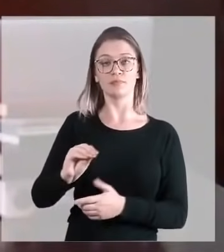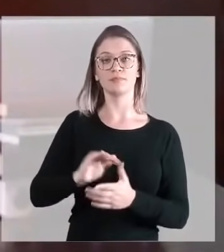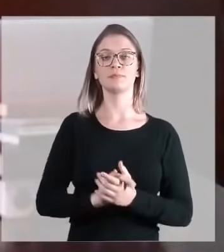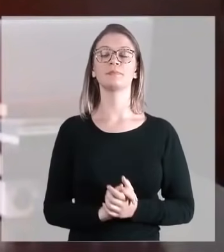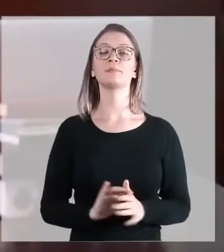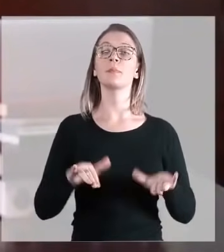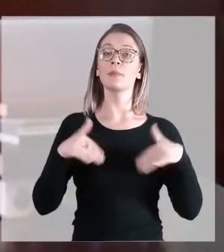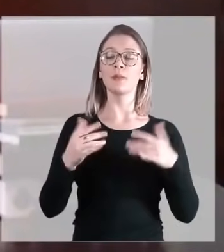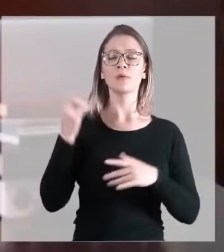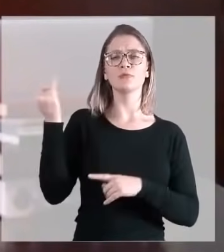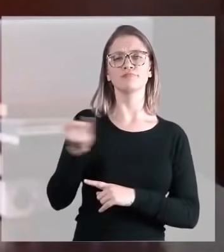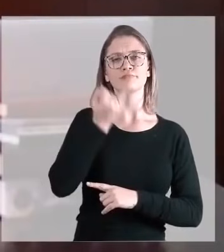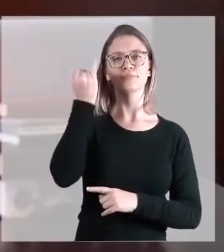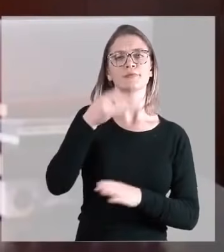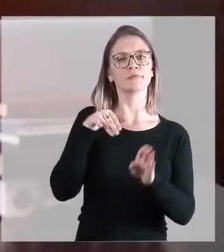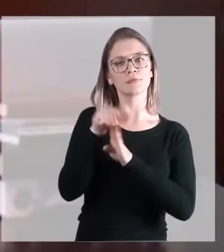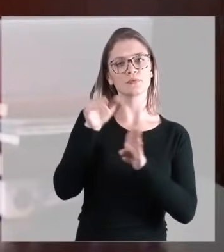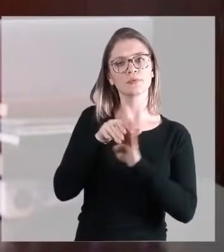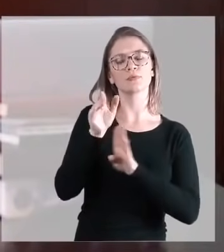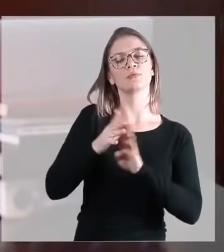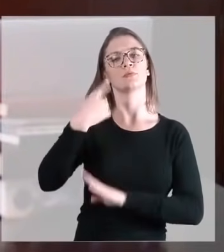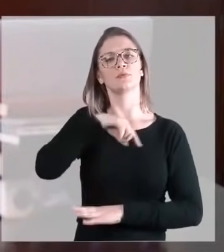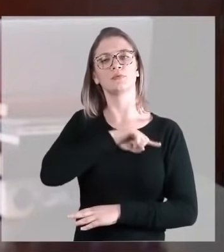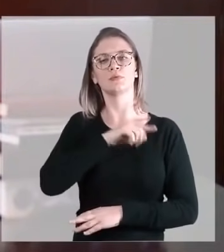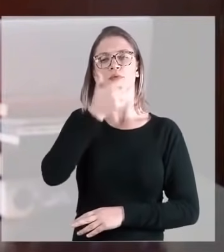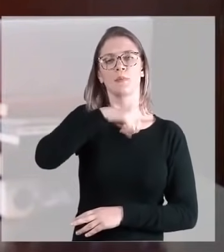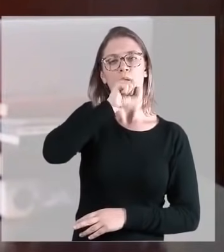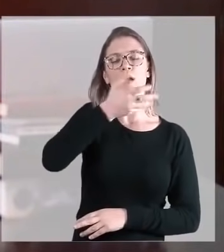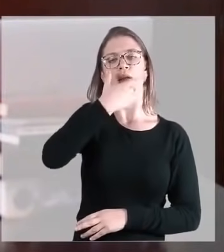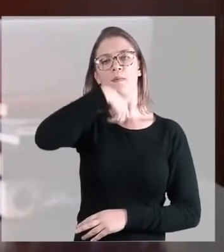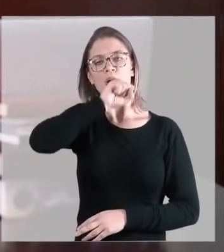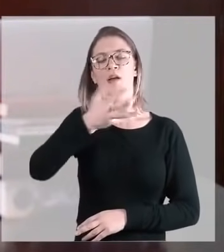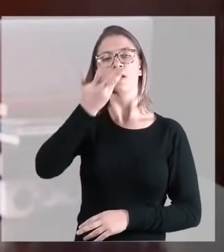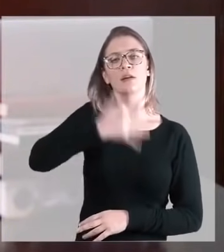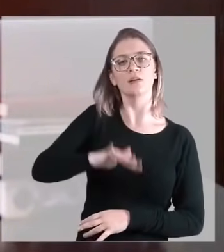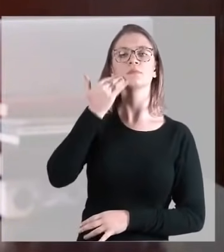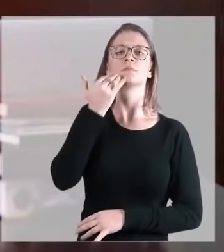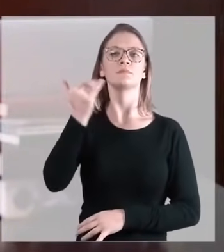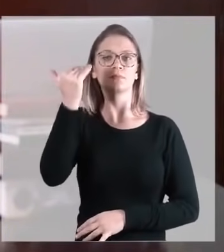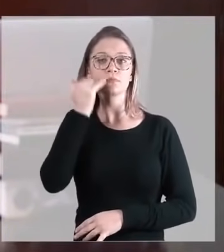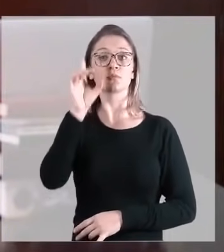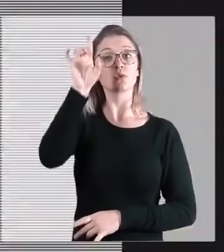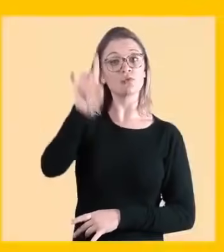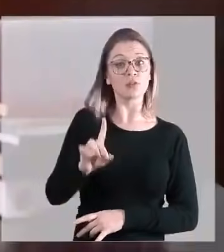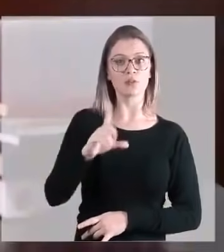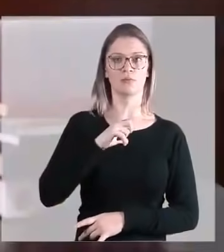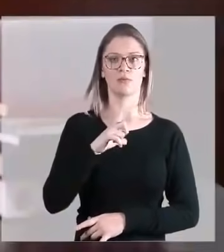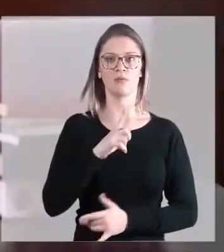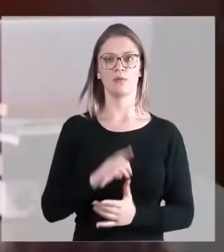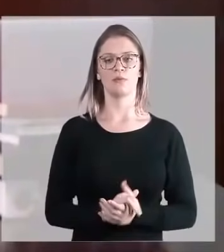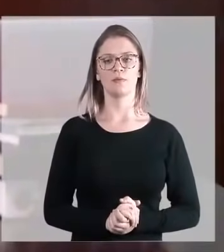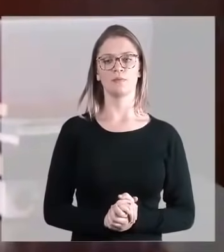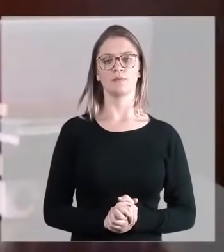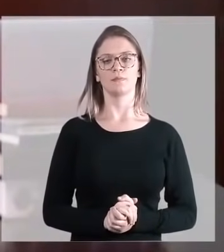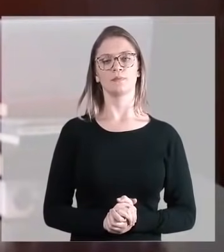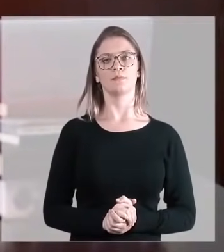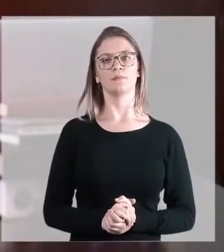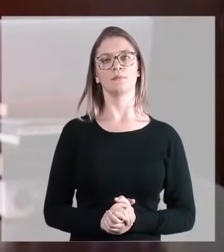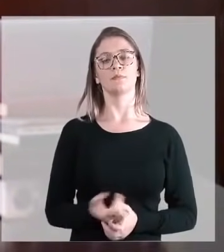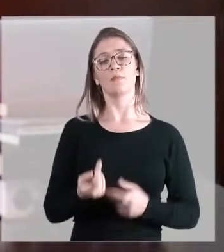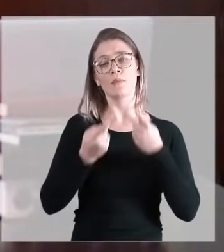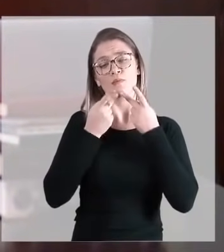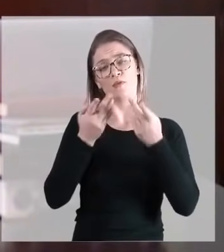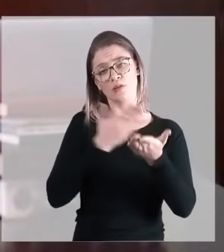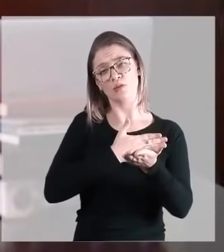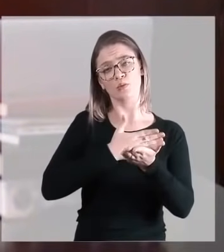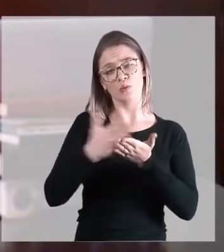nós orientarmos nossos pais, nossos crianças, nossos adolescentes, nossos jovens, sobre os direitos que eles têm. Como já dizia para os senhores no início da